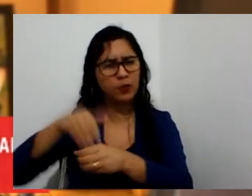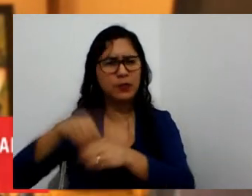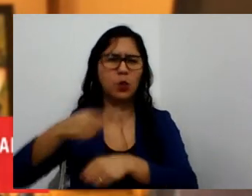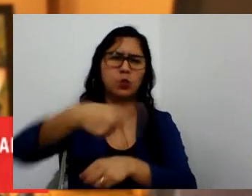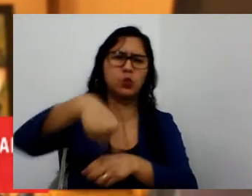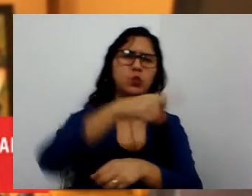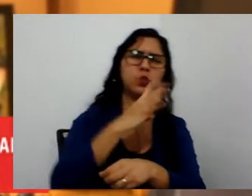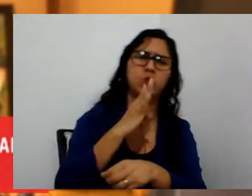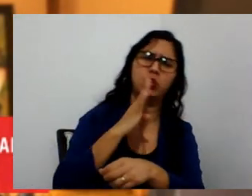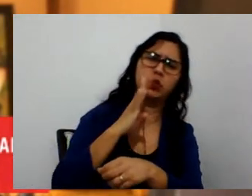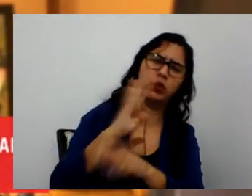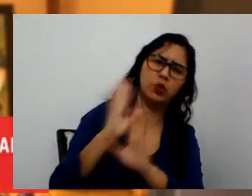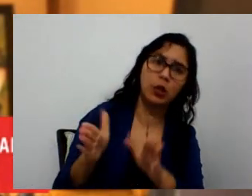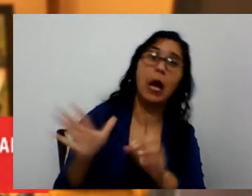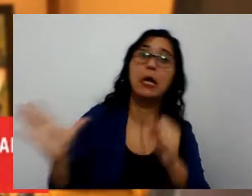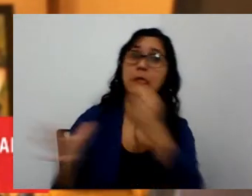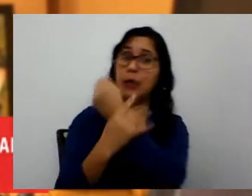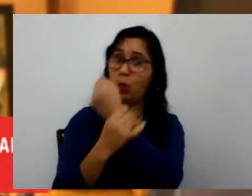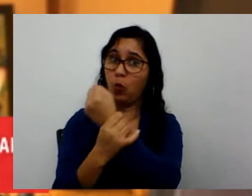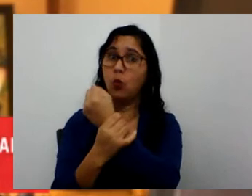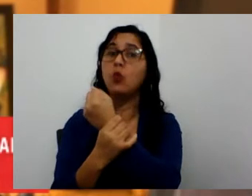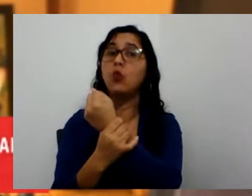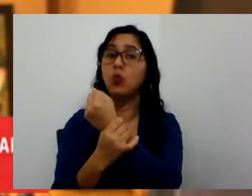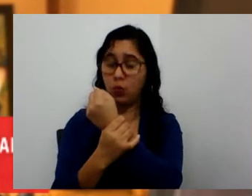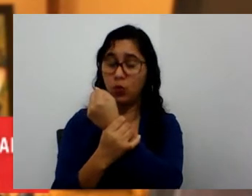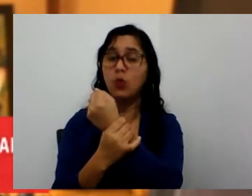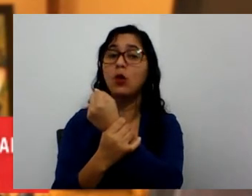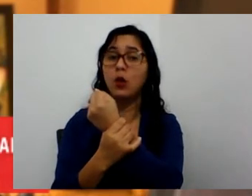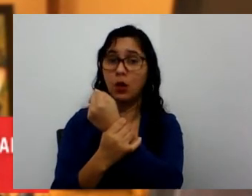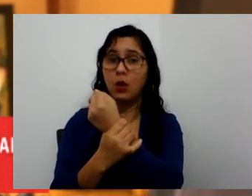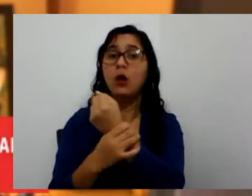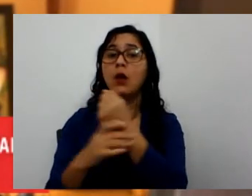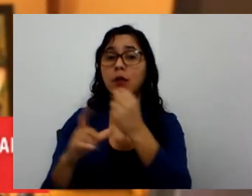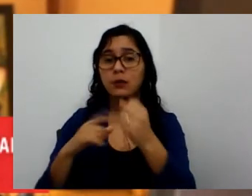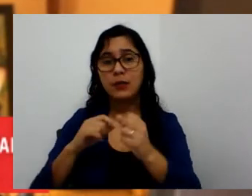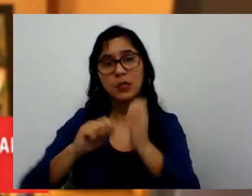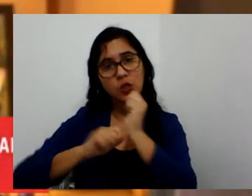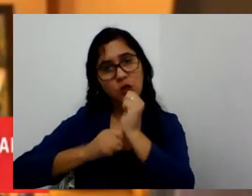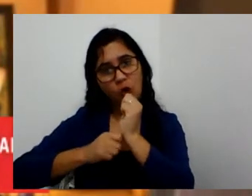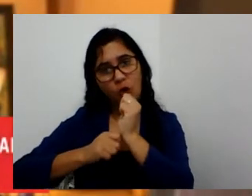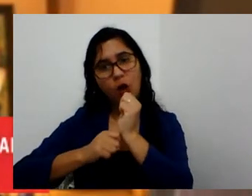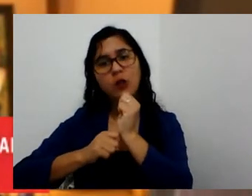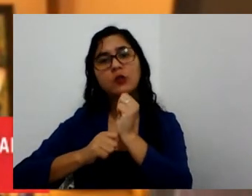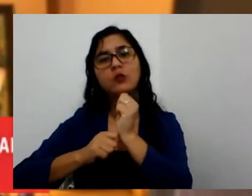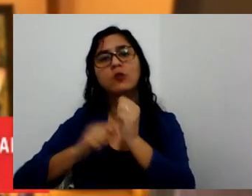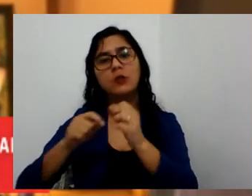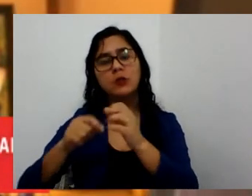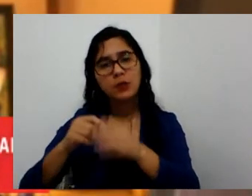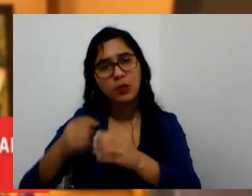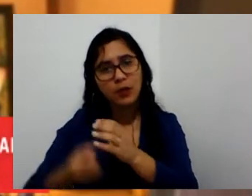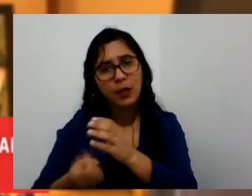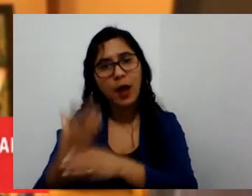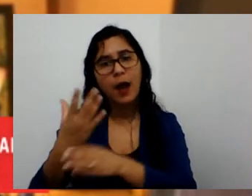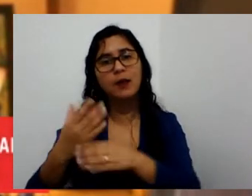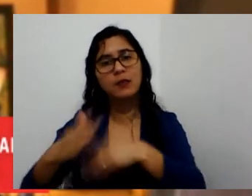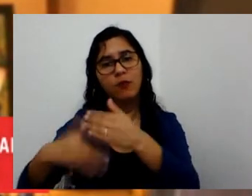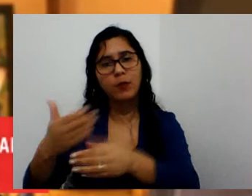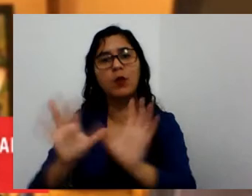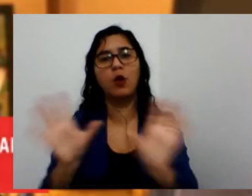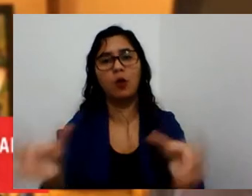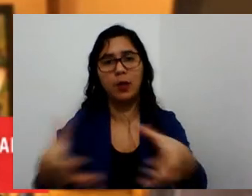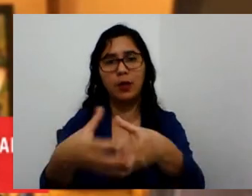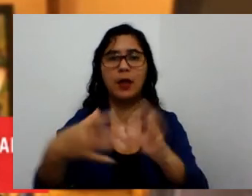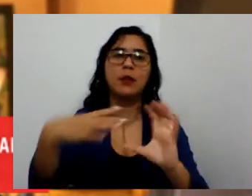conhecido, seguro, de código aberto, desenvolvido e mantido pela comunidade e para a comunidade